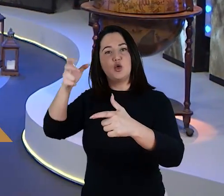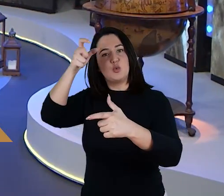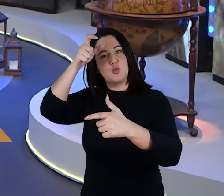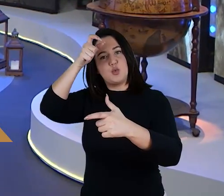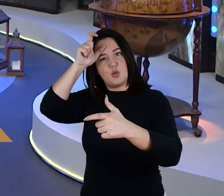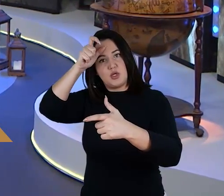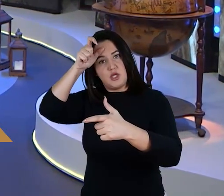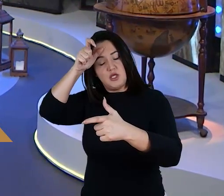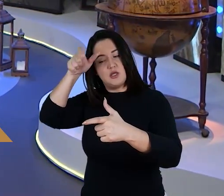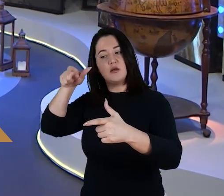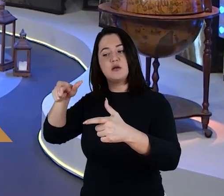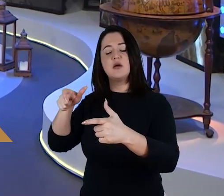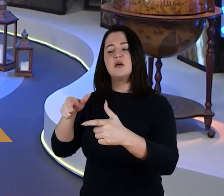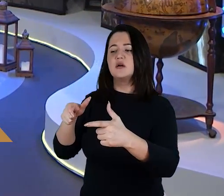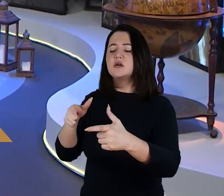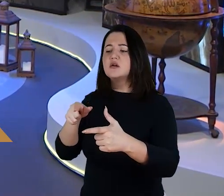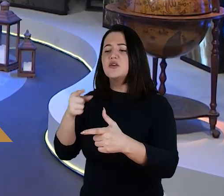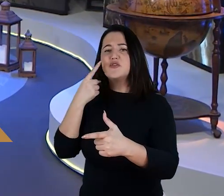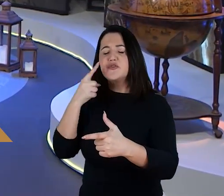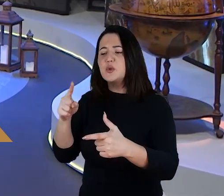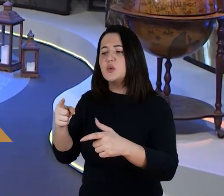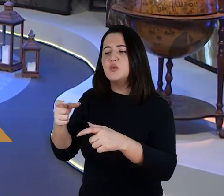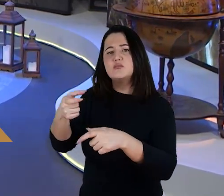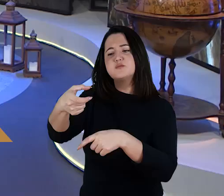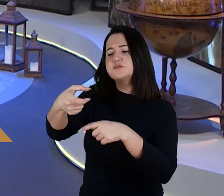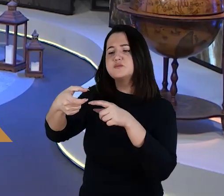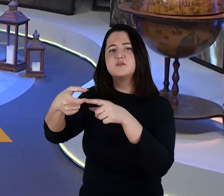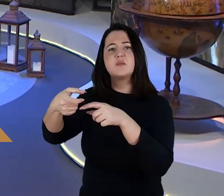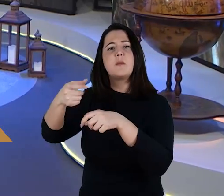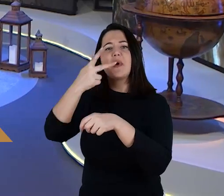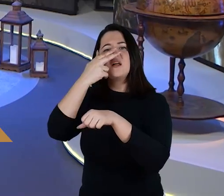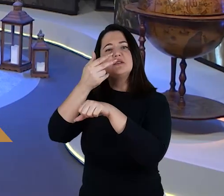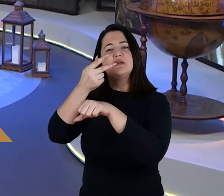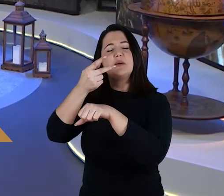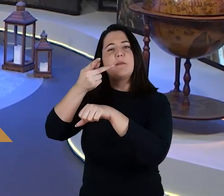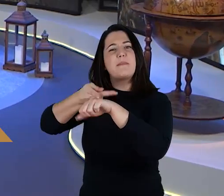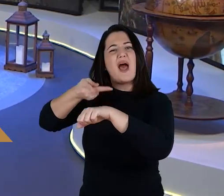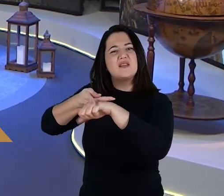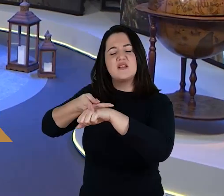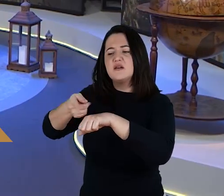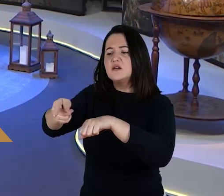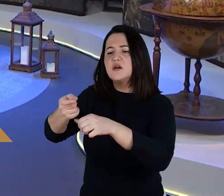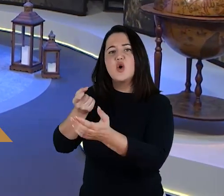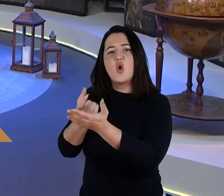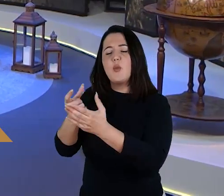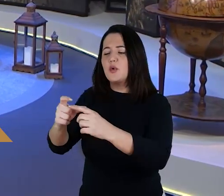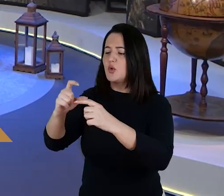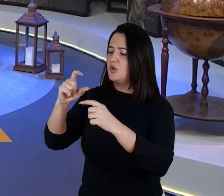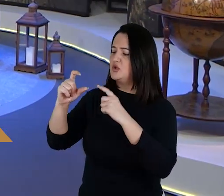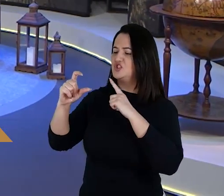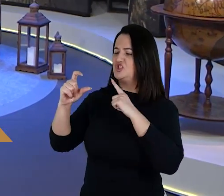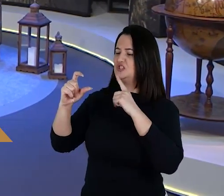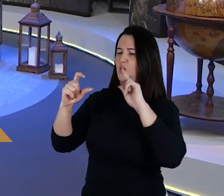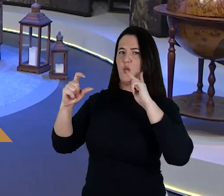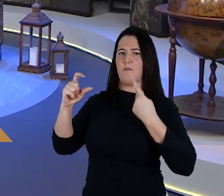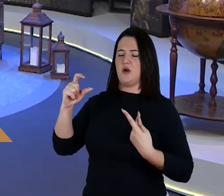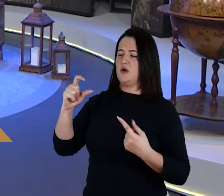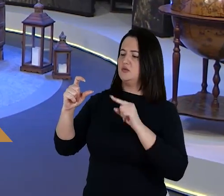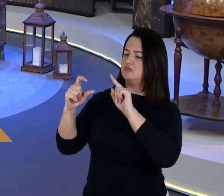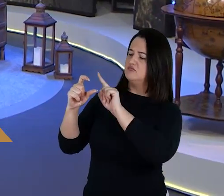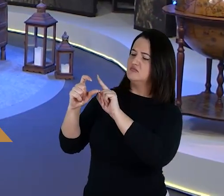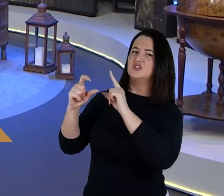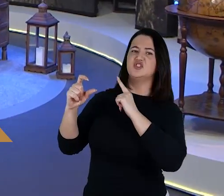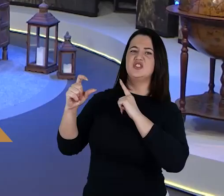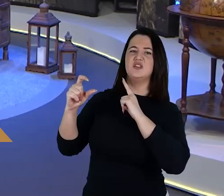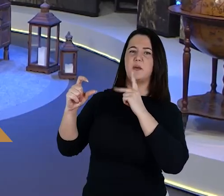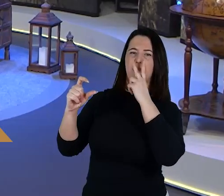de prata contendo a figura humana e algumas figuras estranhas circundando aquele personagem. Consistiu, na verdade,